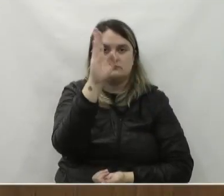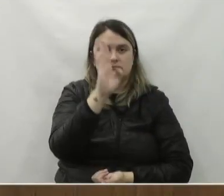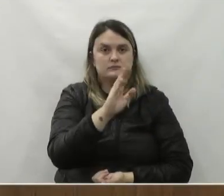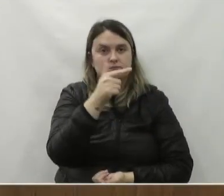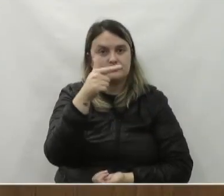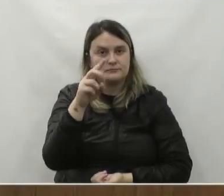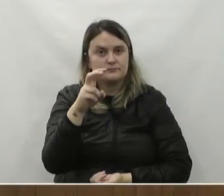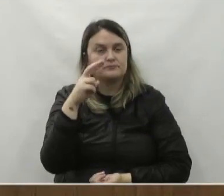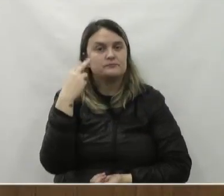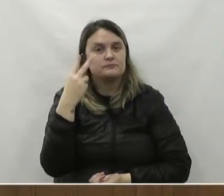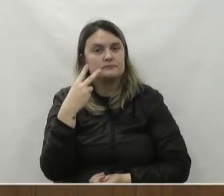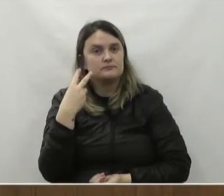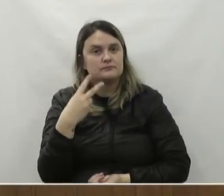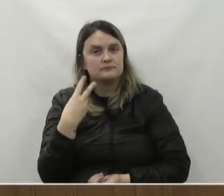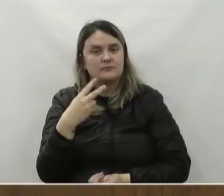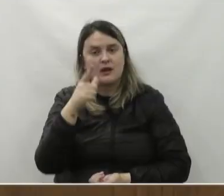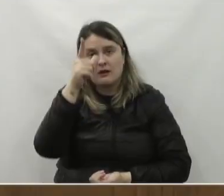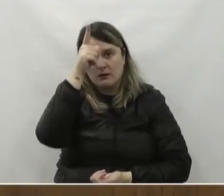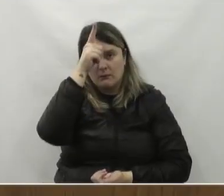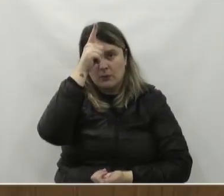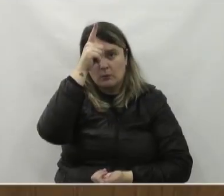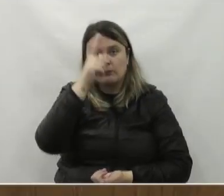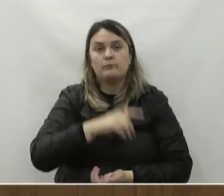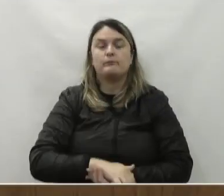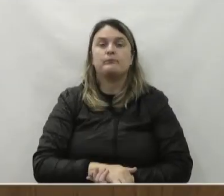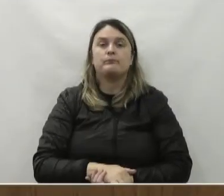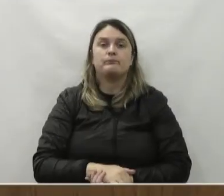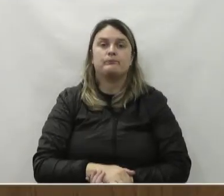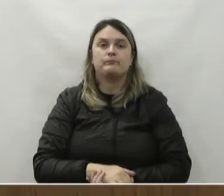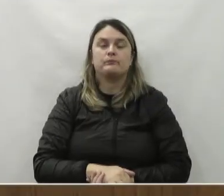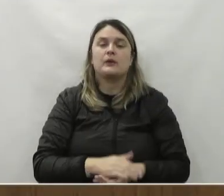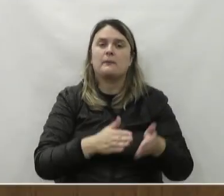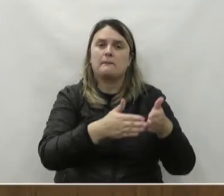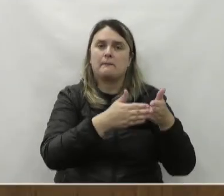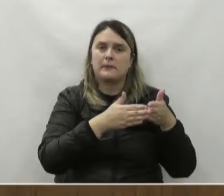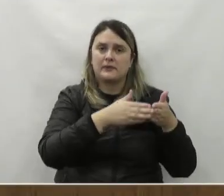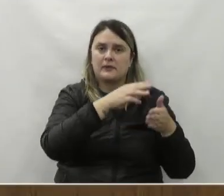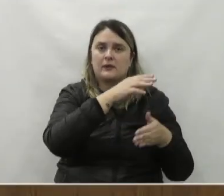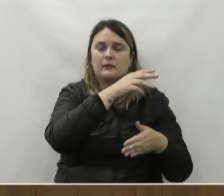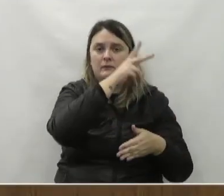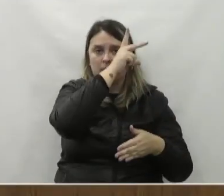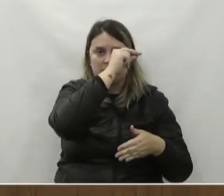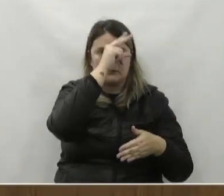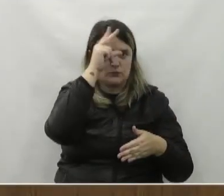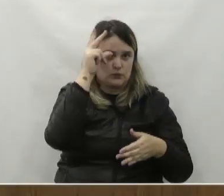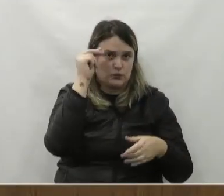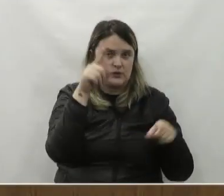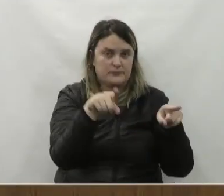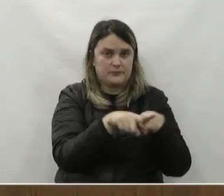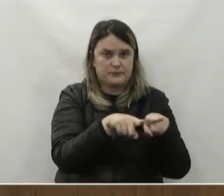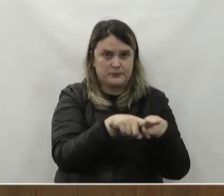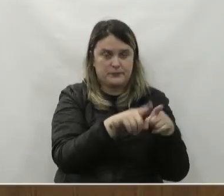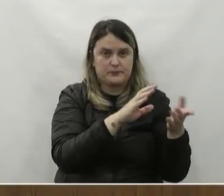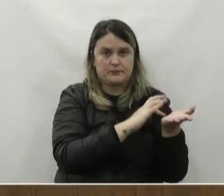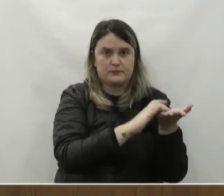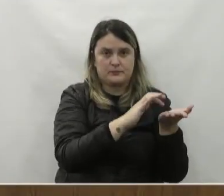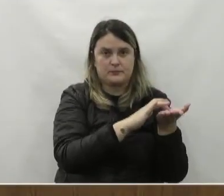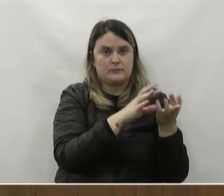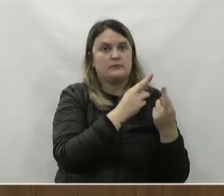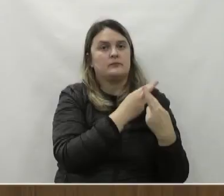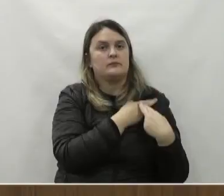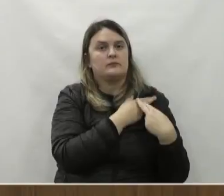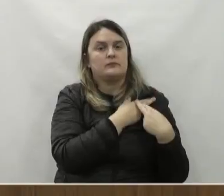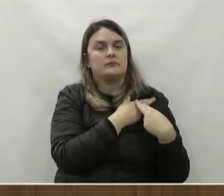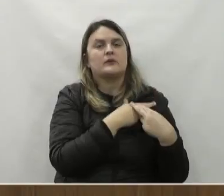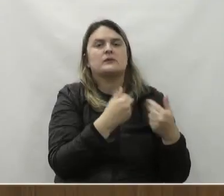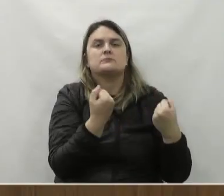250/2025 do vereador Alemão da Agropecuária, ao Poder Executivo Municipal, por meio da Secretaria competente, que